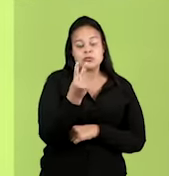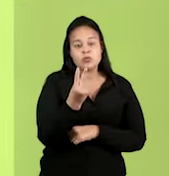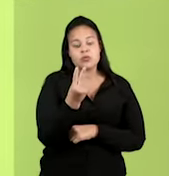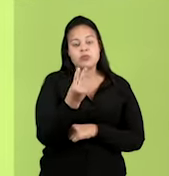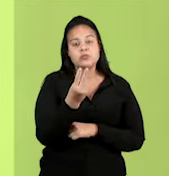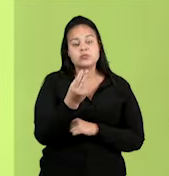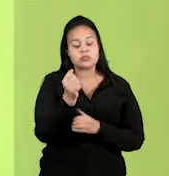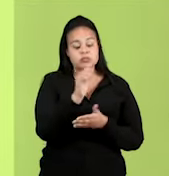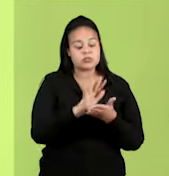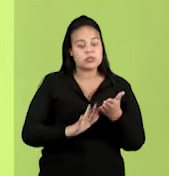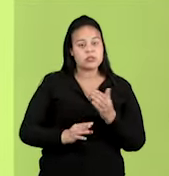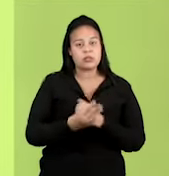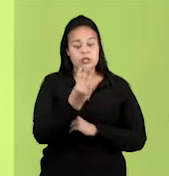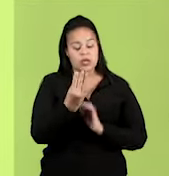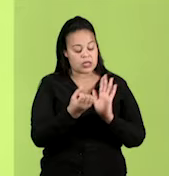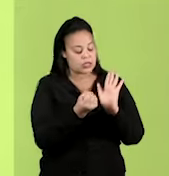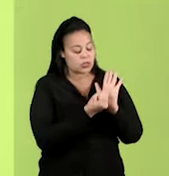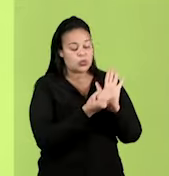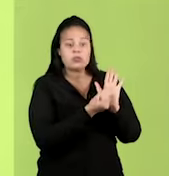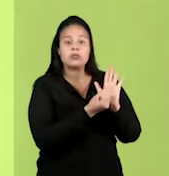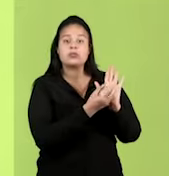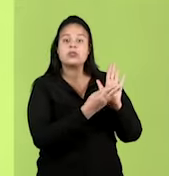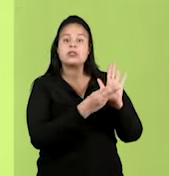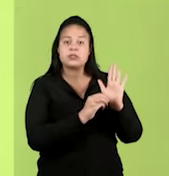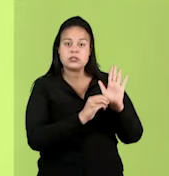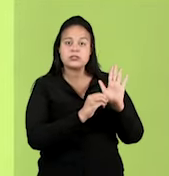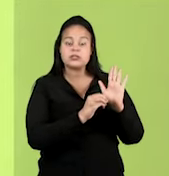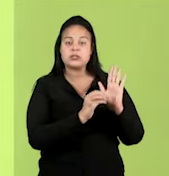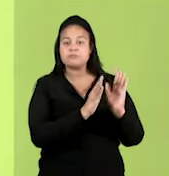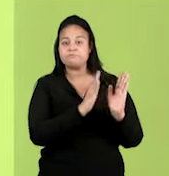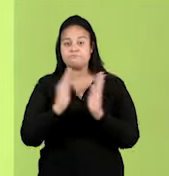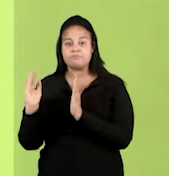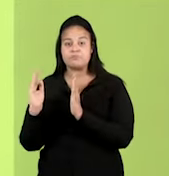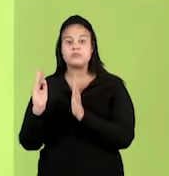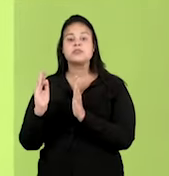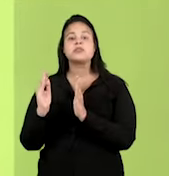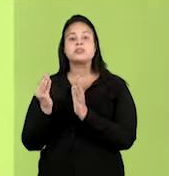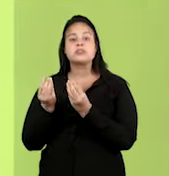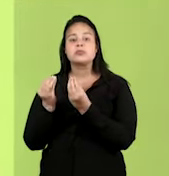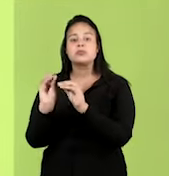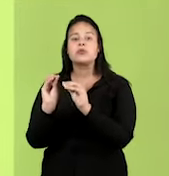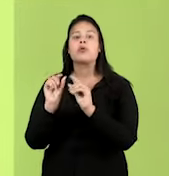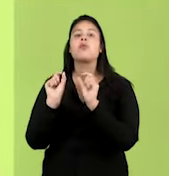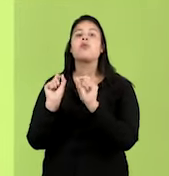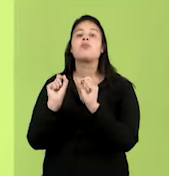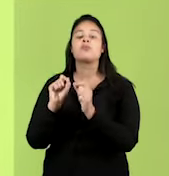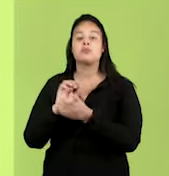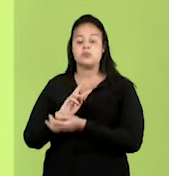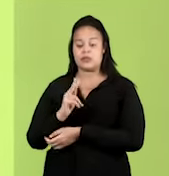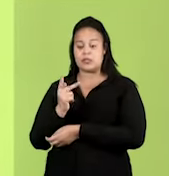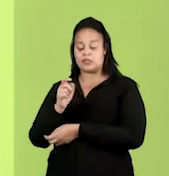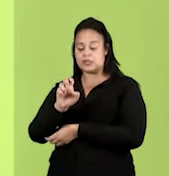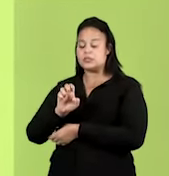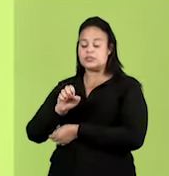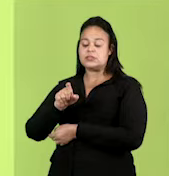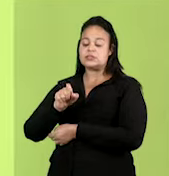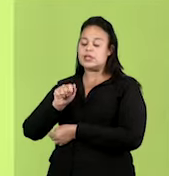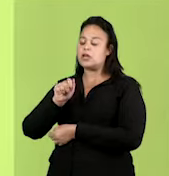lá na página 30. Do lado de cá, eu coloquei o